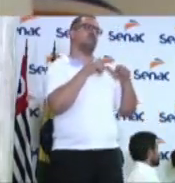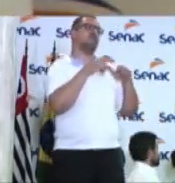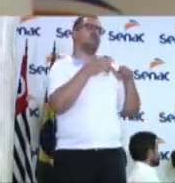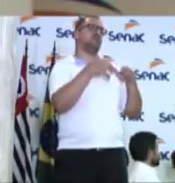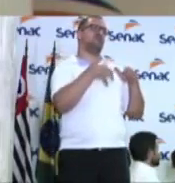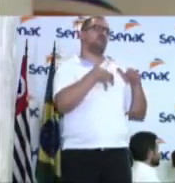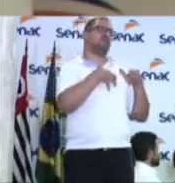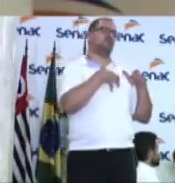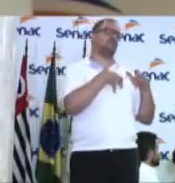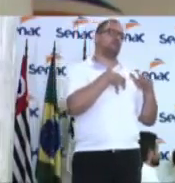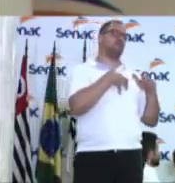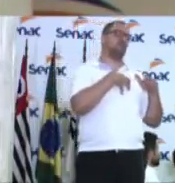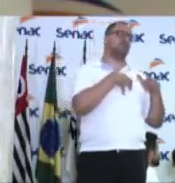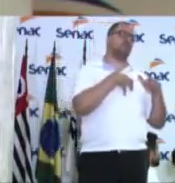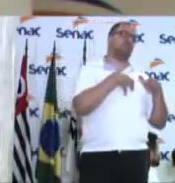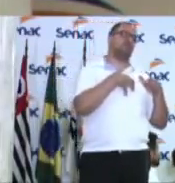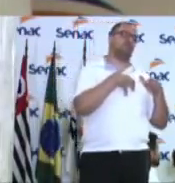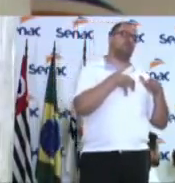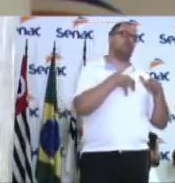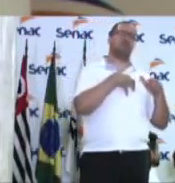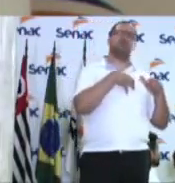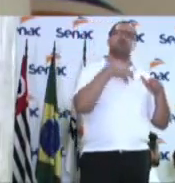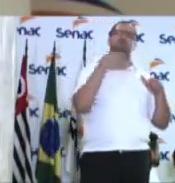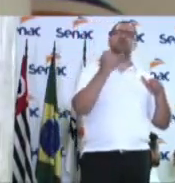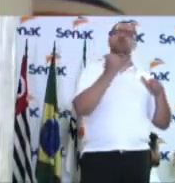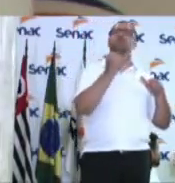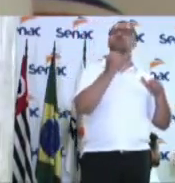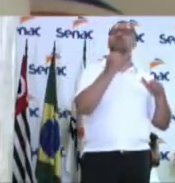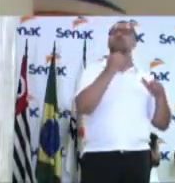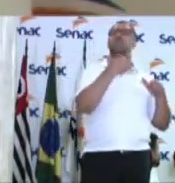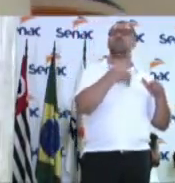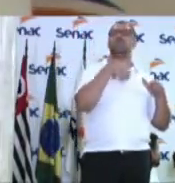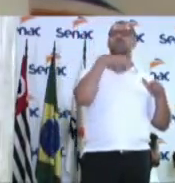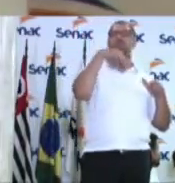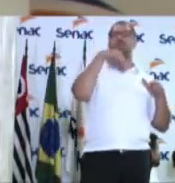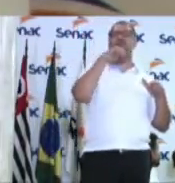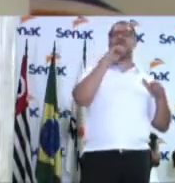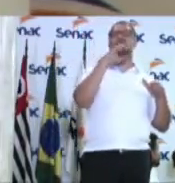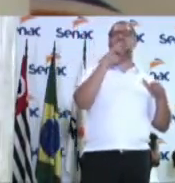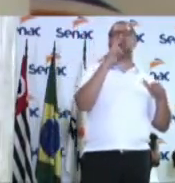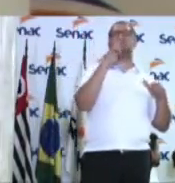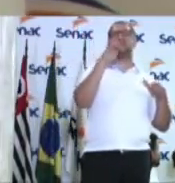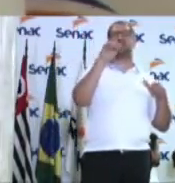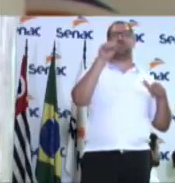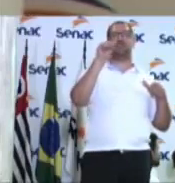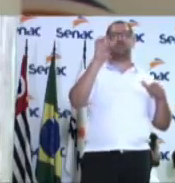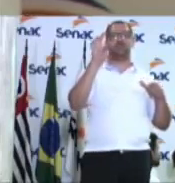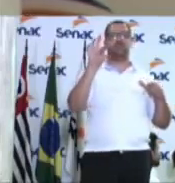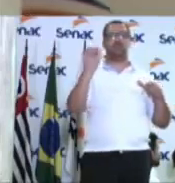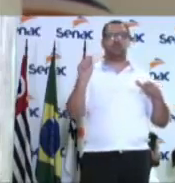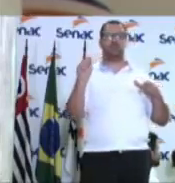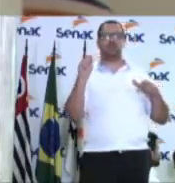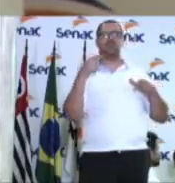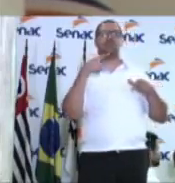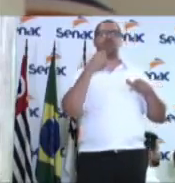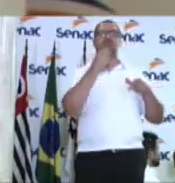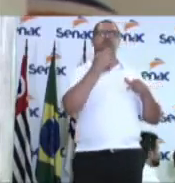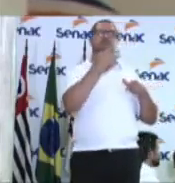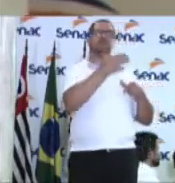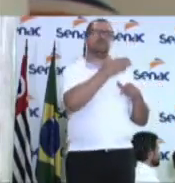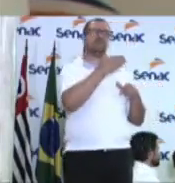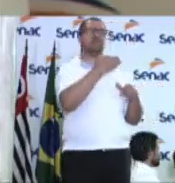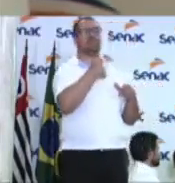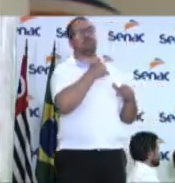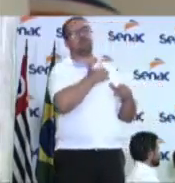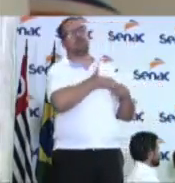e super machista, totalmente machista. E acho que também é uma marca que eu gosto